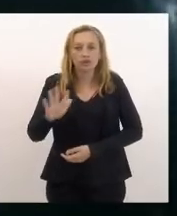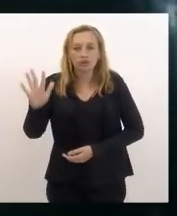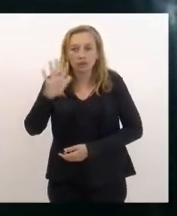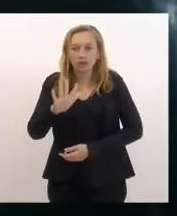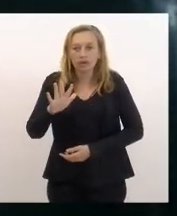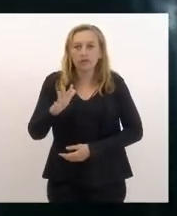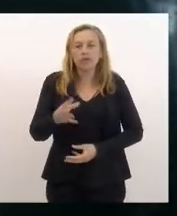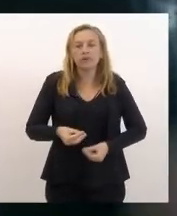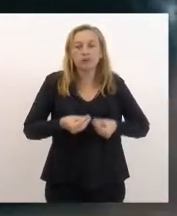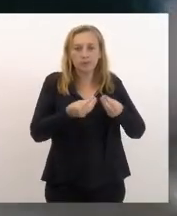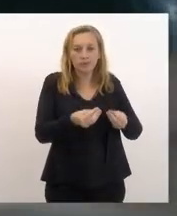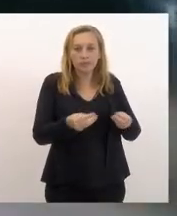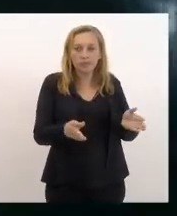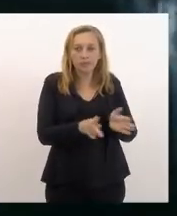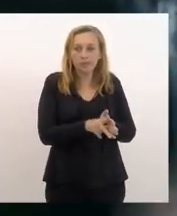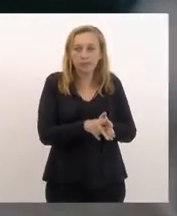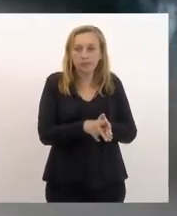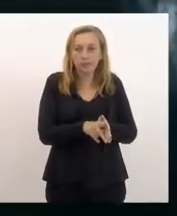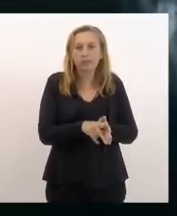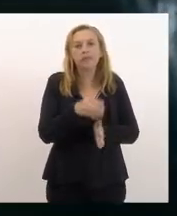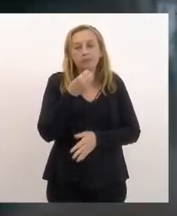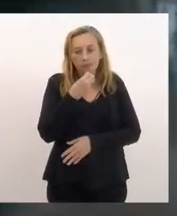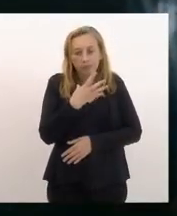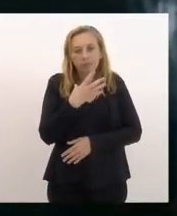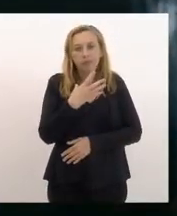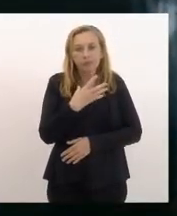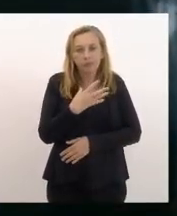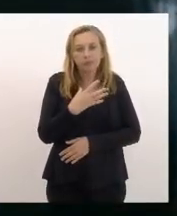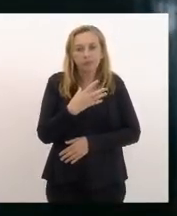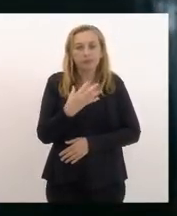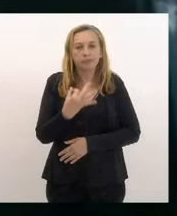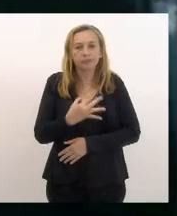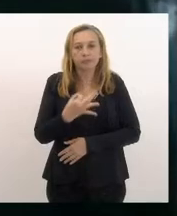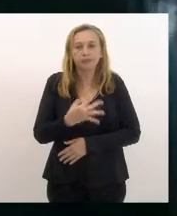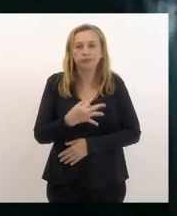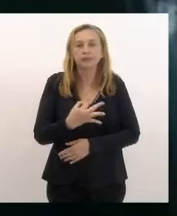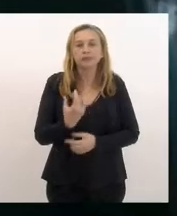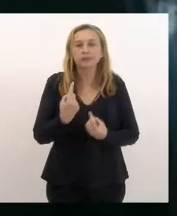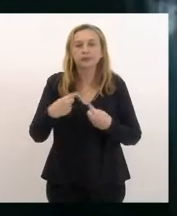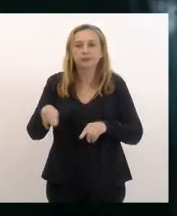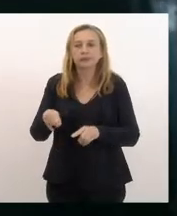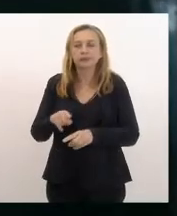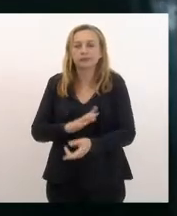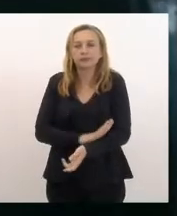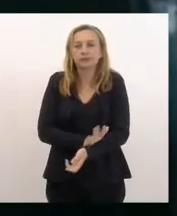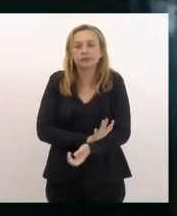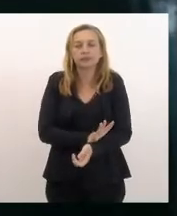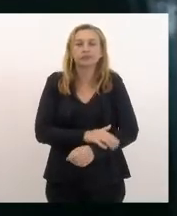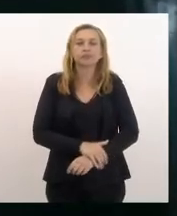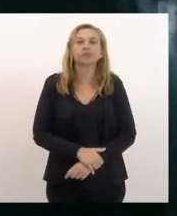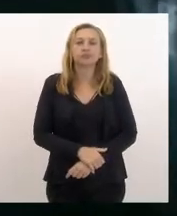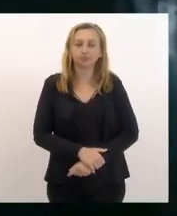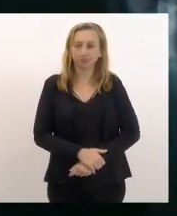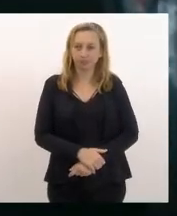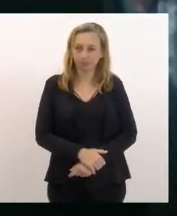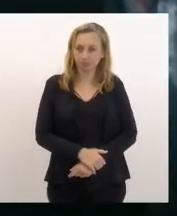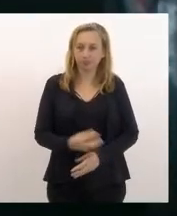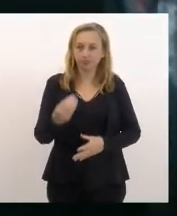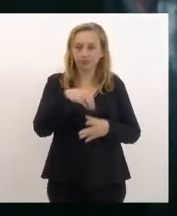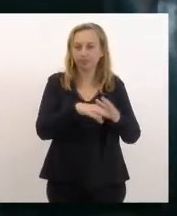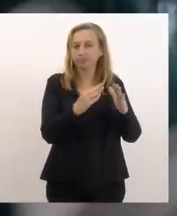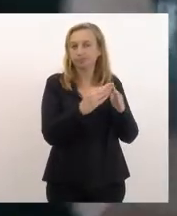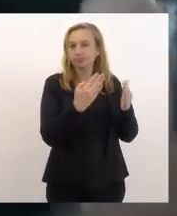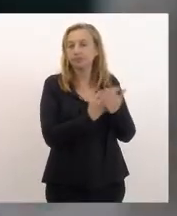dando. Claro, o projeto é bom, é positivo, é favorável, combate à discriminação, racismo nas